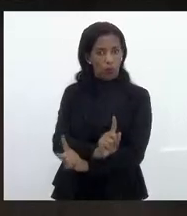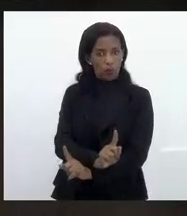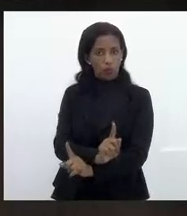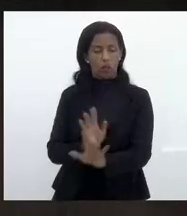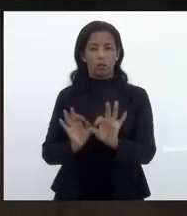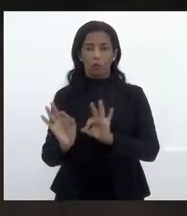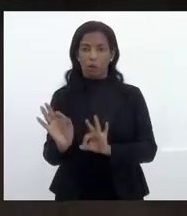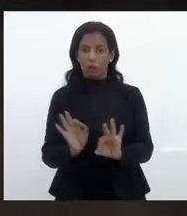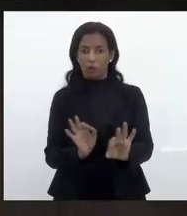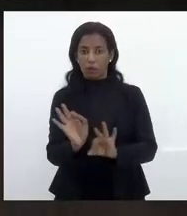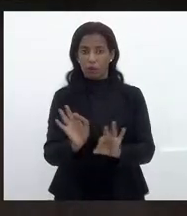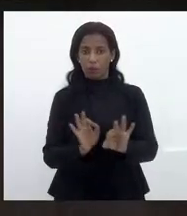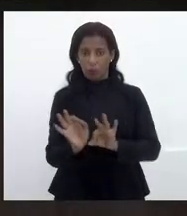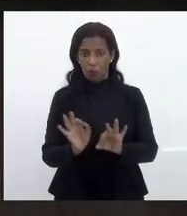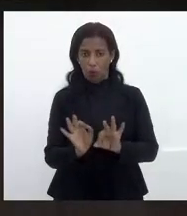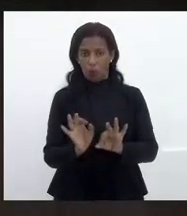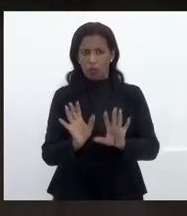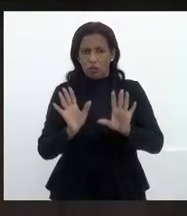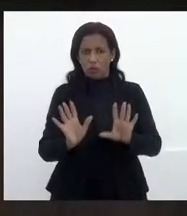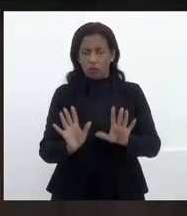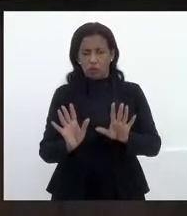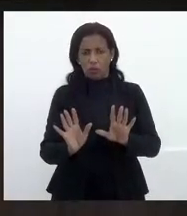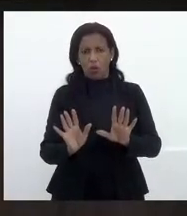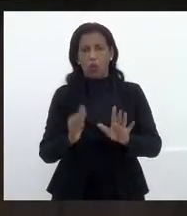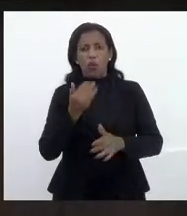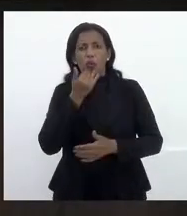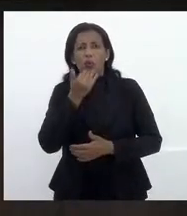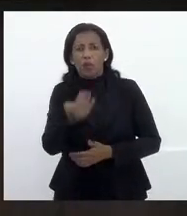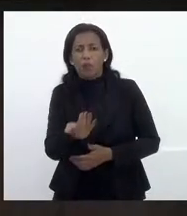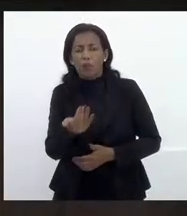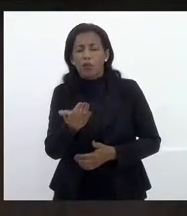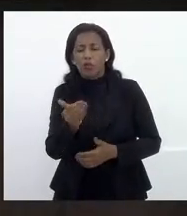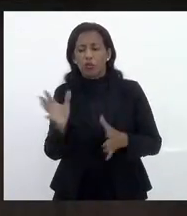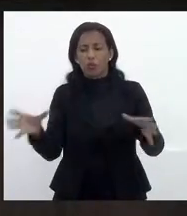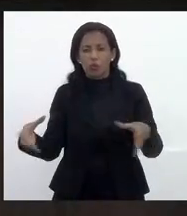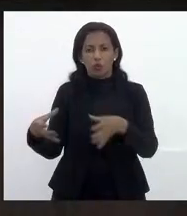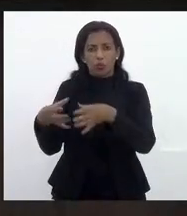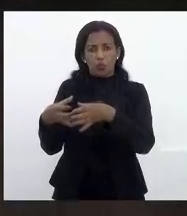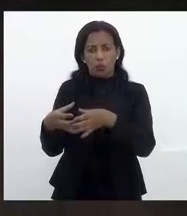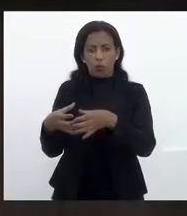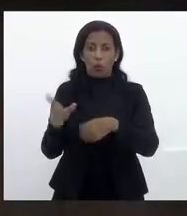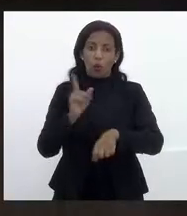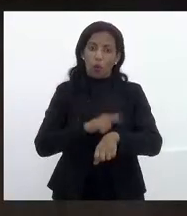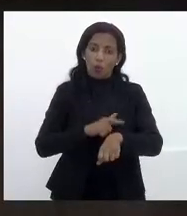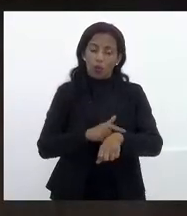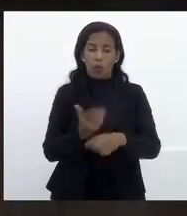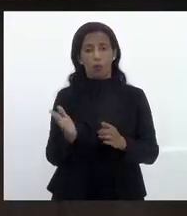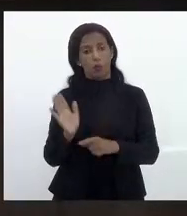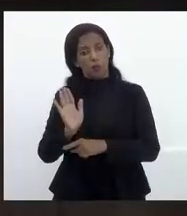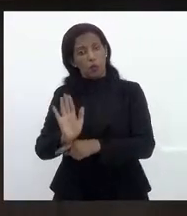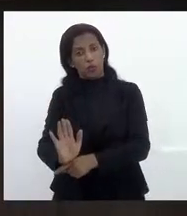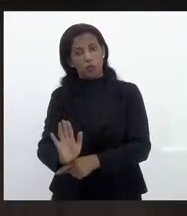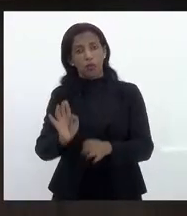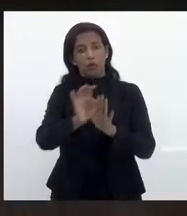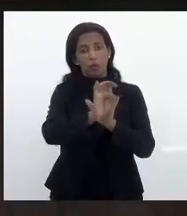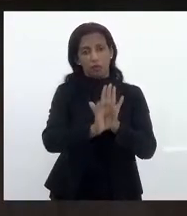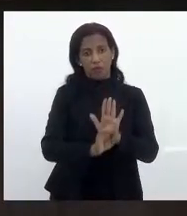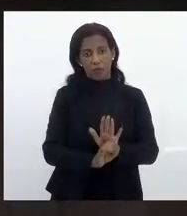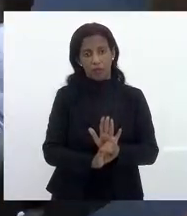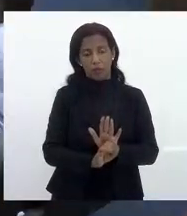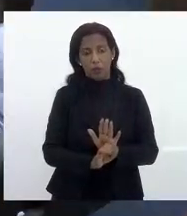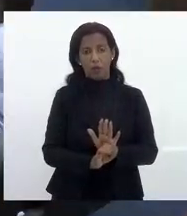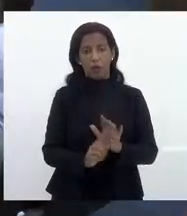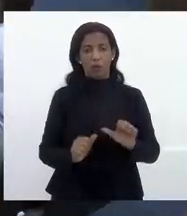uma maneira de protagonizar o que pediu a categoria como o prazo não ajuda vamos fazer por emenda na peça